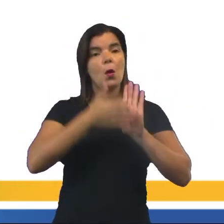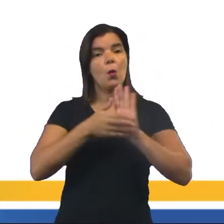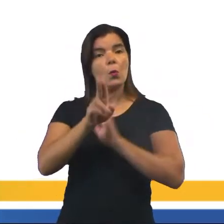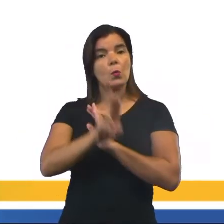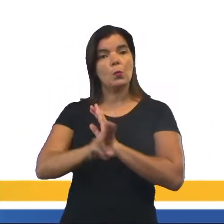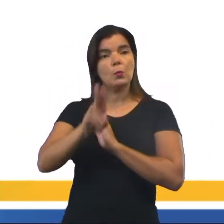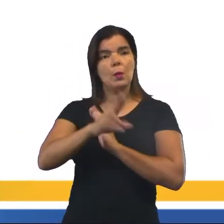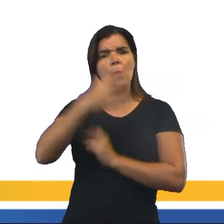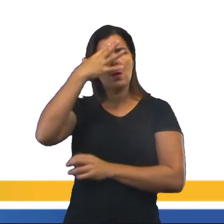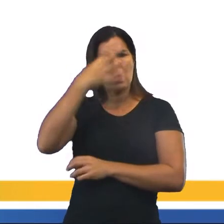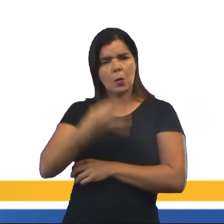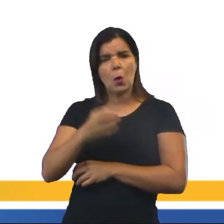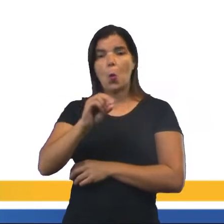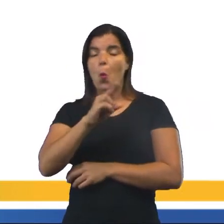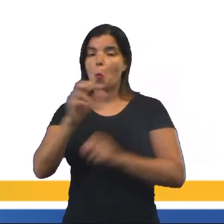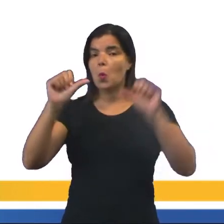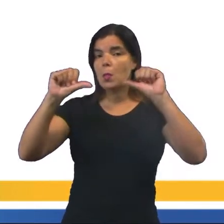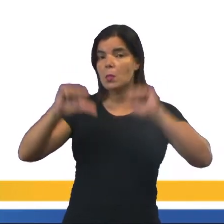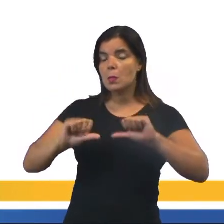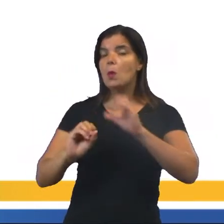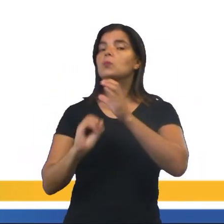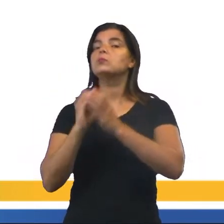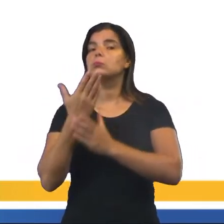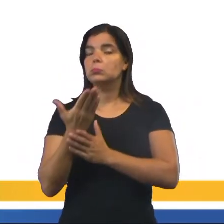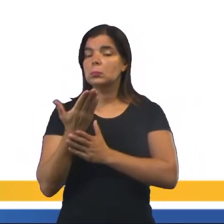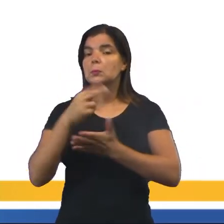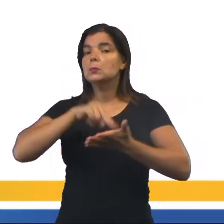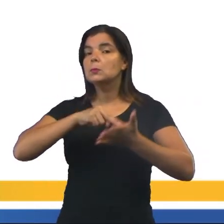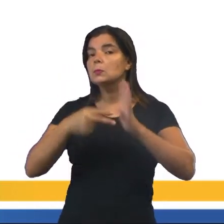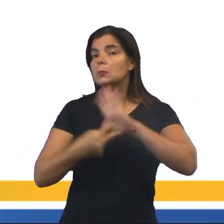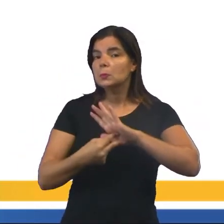para afirmar ou negar um acontecimento, ou